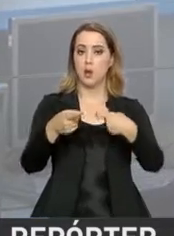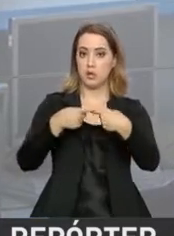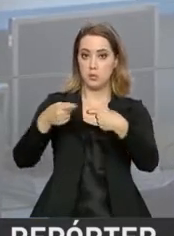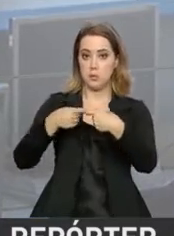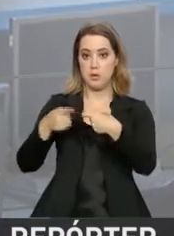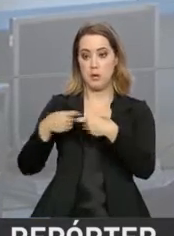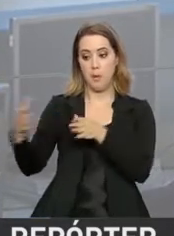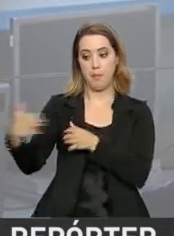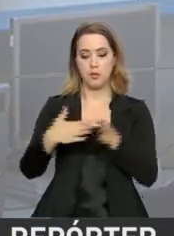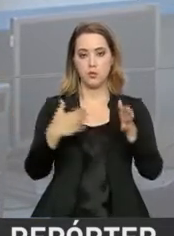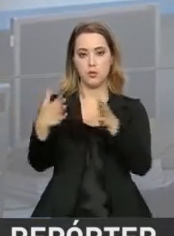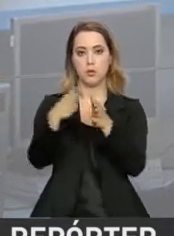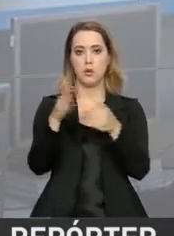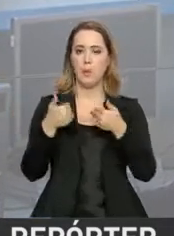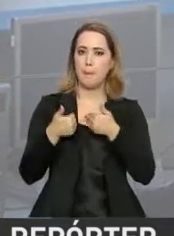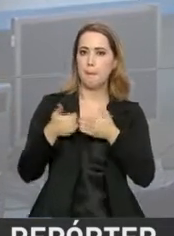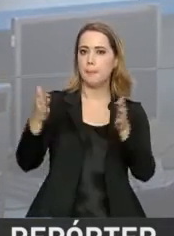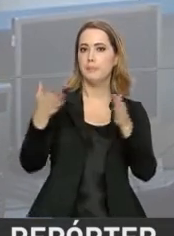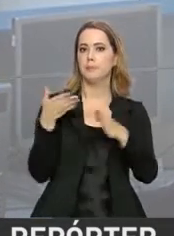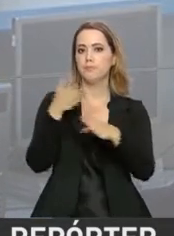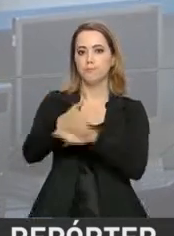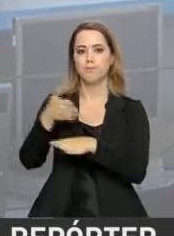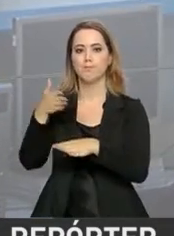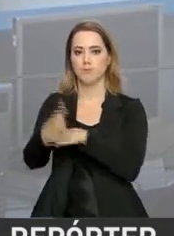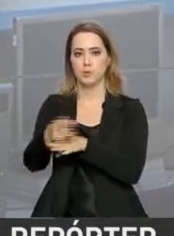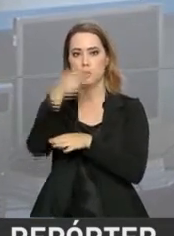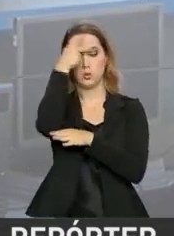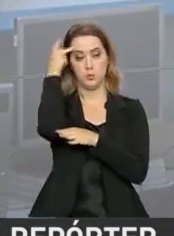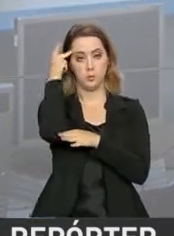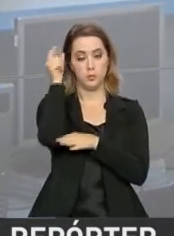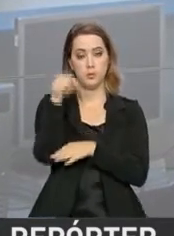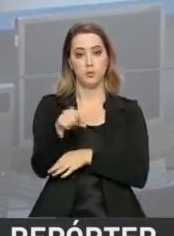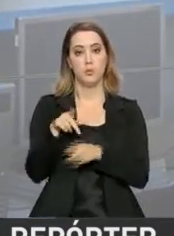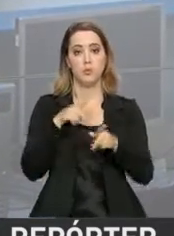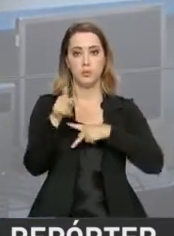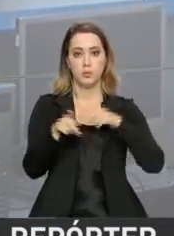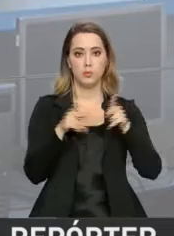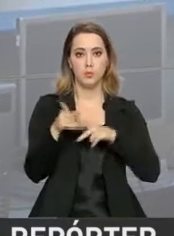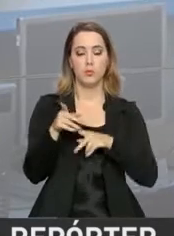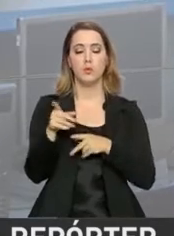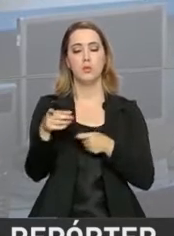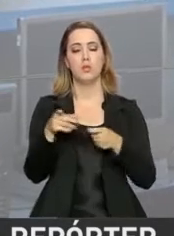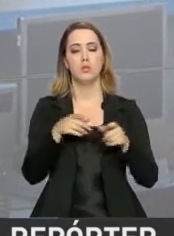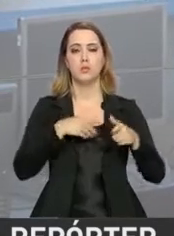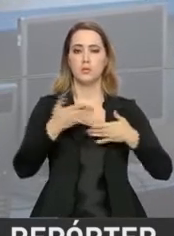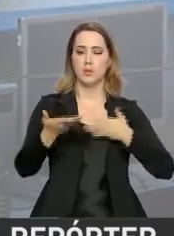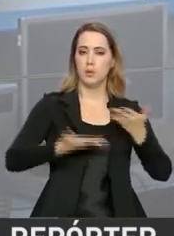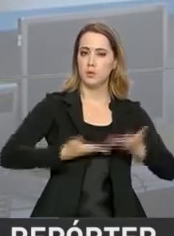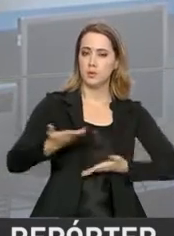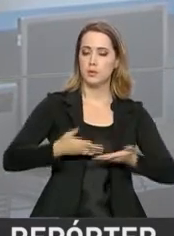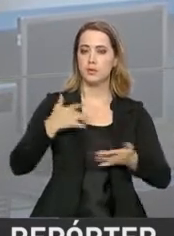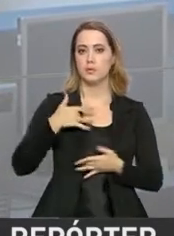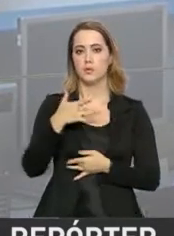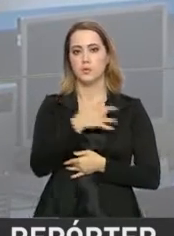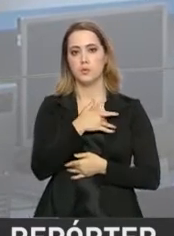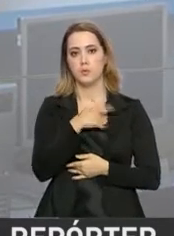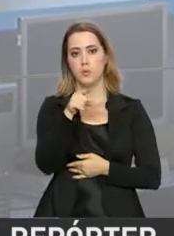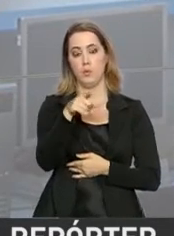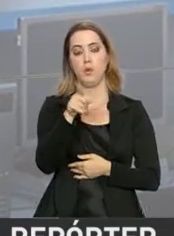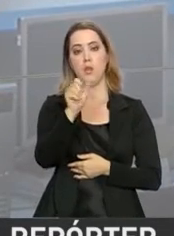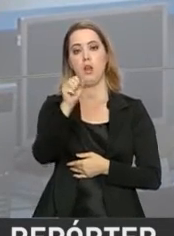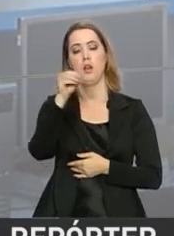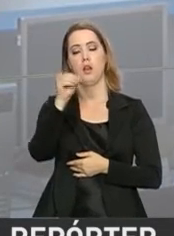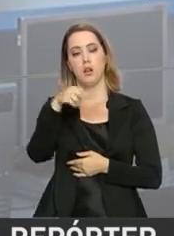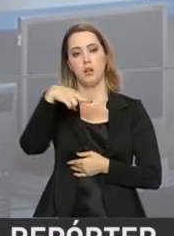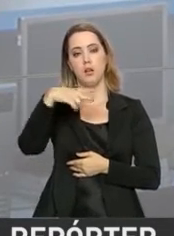Eles ajudam a ampliar o acesso de uma parcela da população aos serviços de saúde. O repórter Leonardo Meira foi ver de perto o trabalho